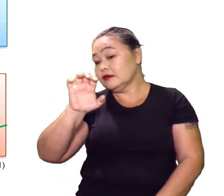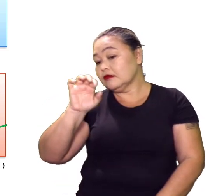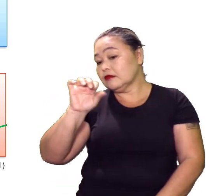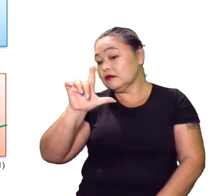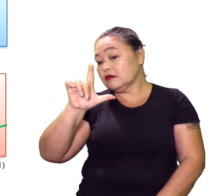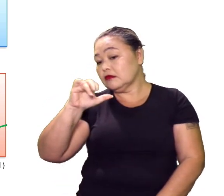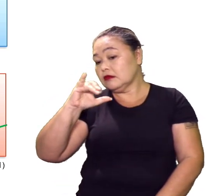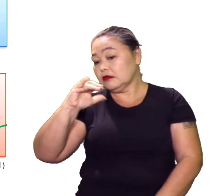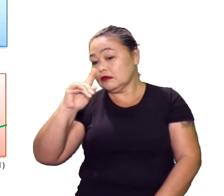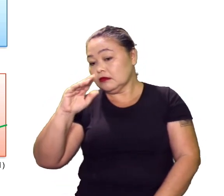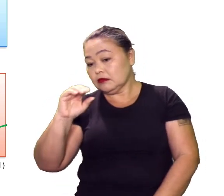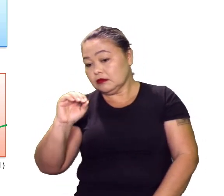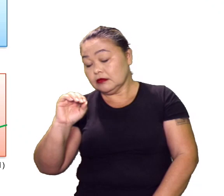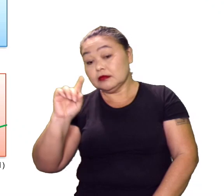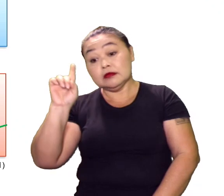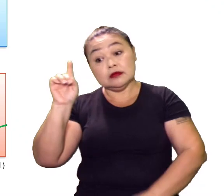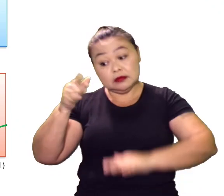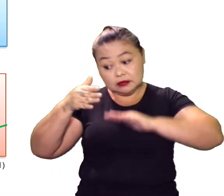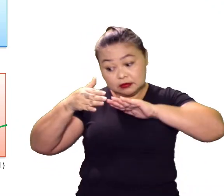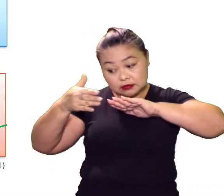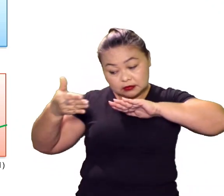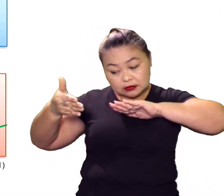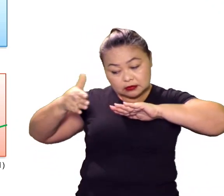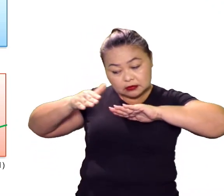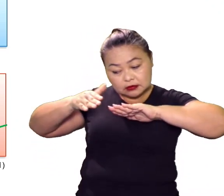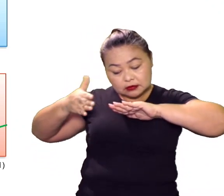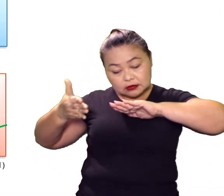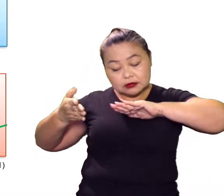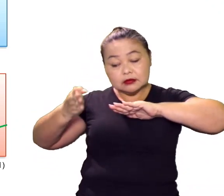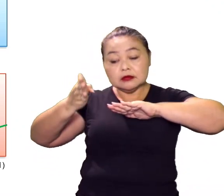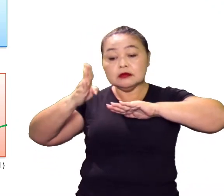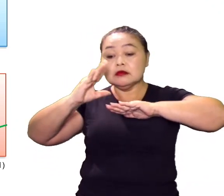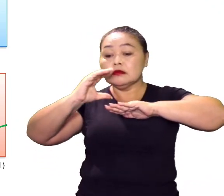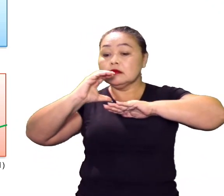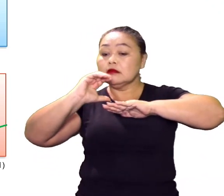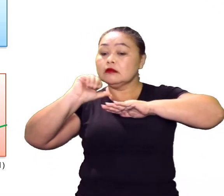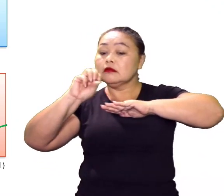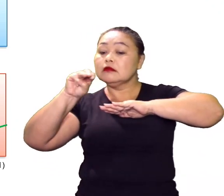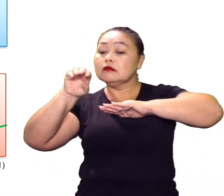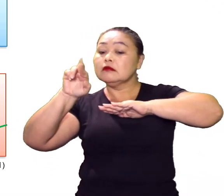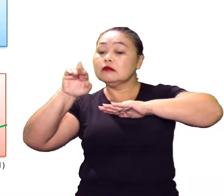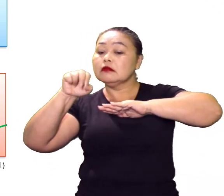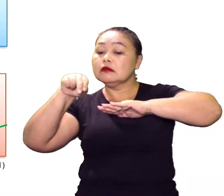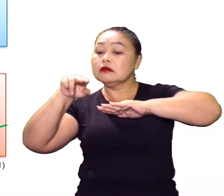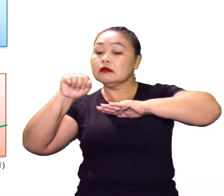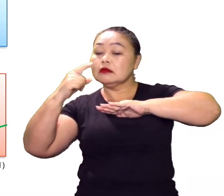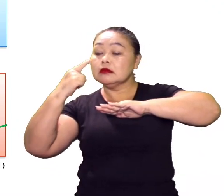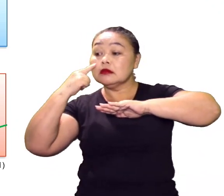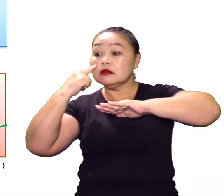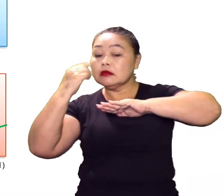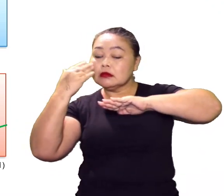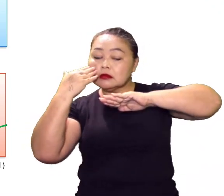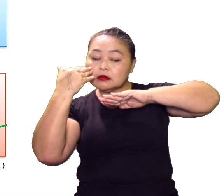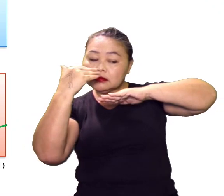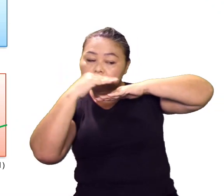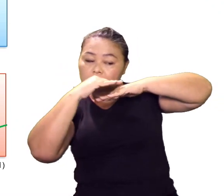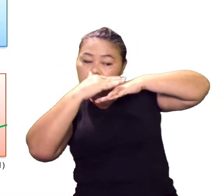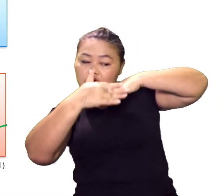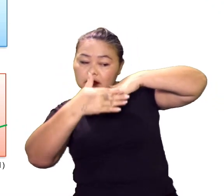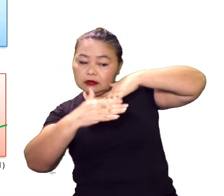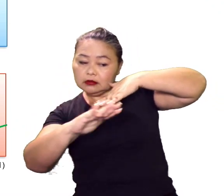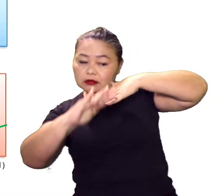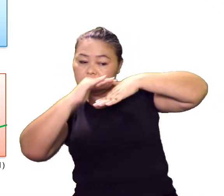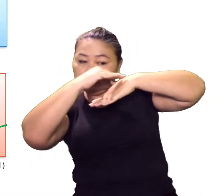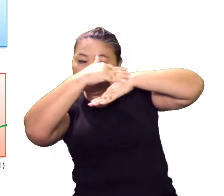essas regiões pré-cambrianas, a gente consegue ver elas através de escudos cristalinos. Quando a gente